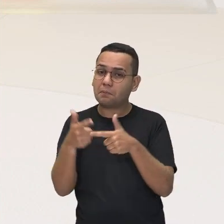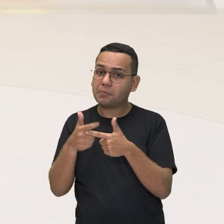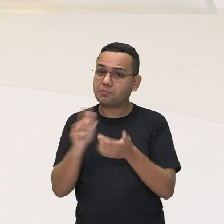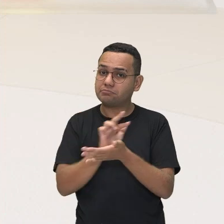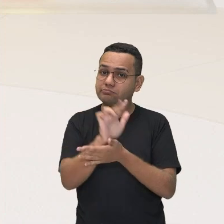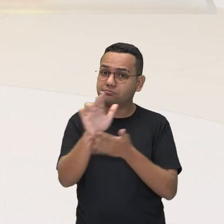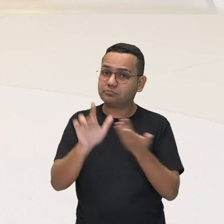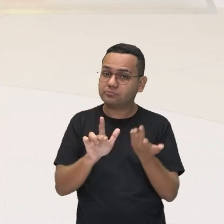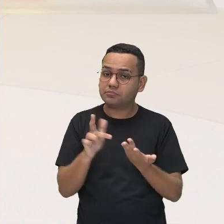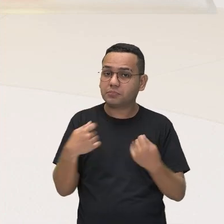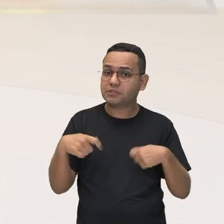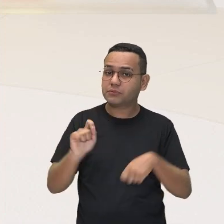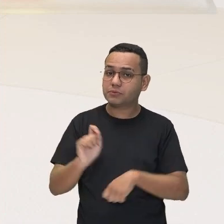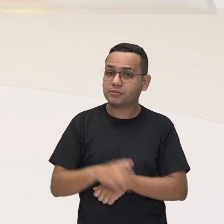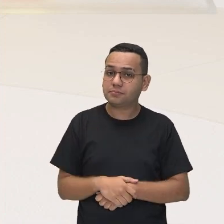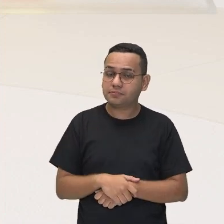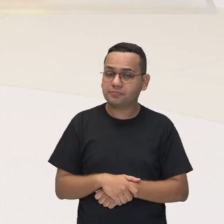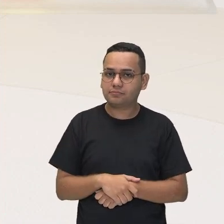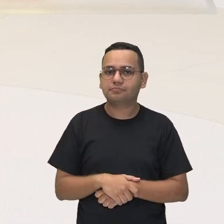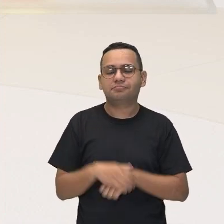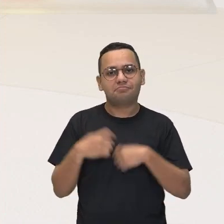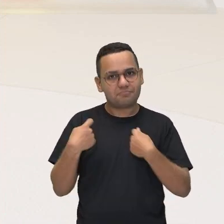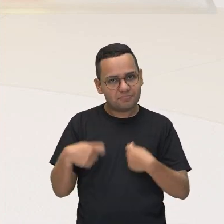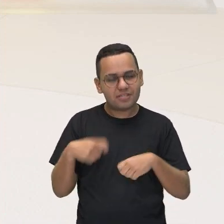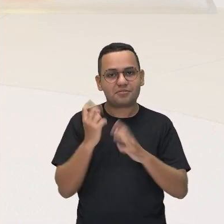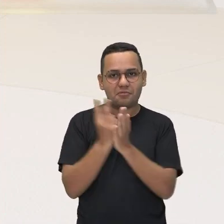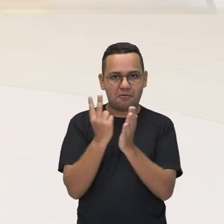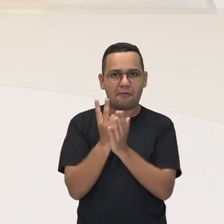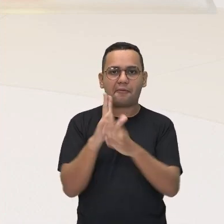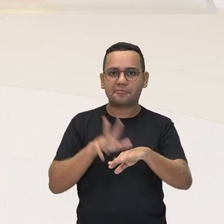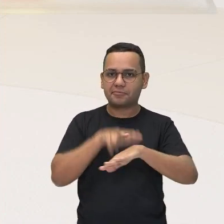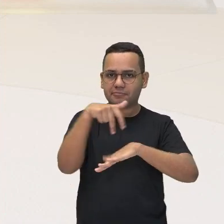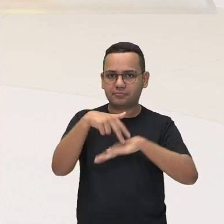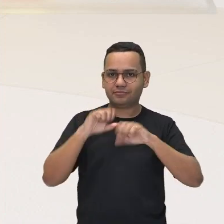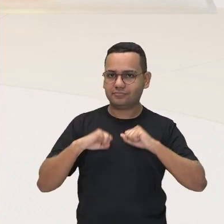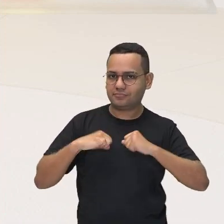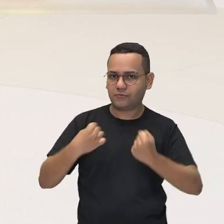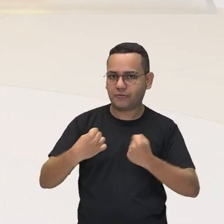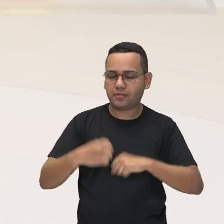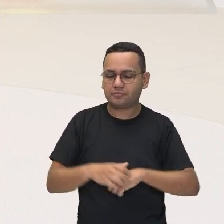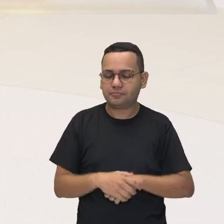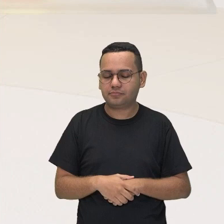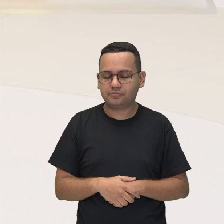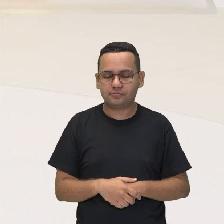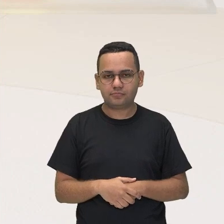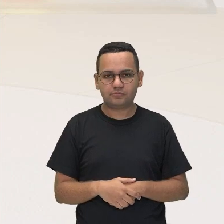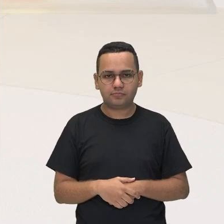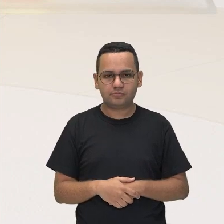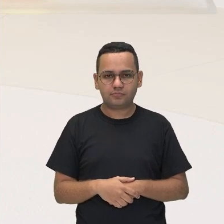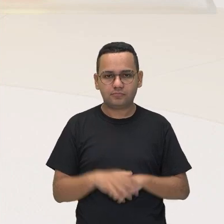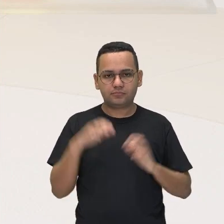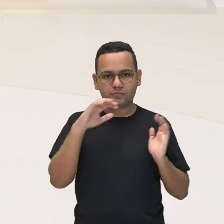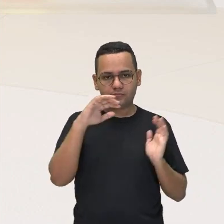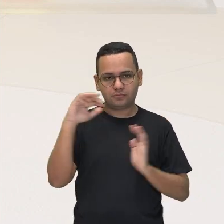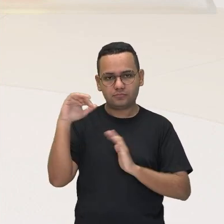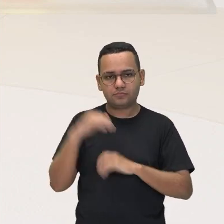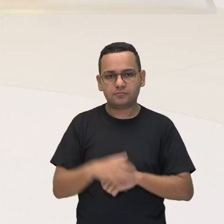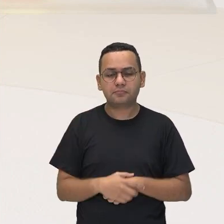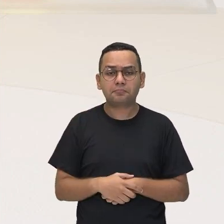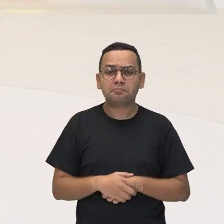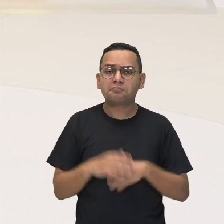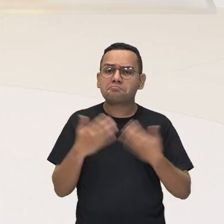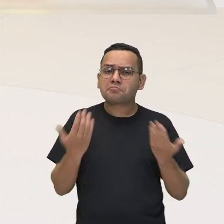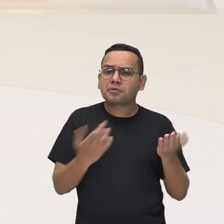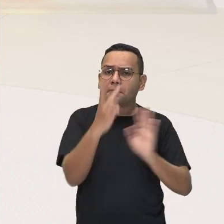Então, é preciso persistir, a gente não pode desistir. E para persistir em nossos projetos, o que a